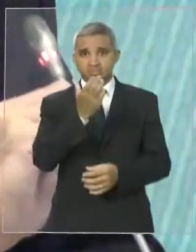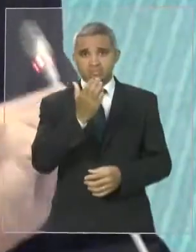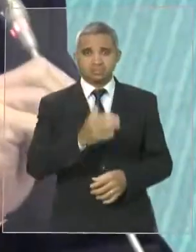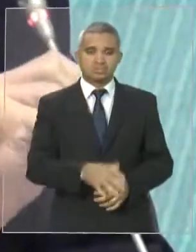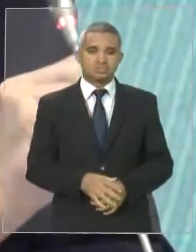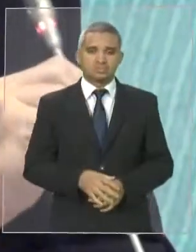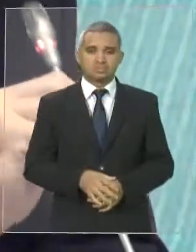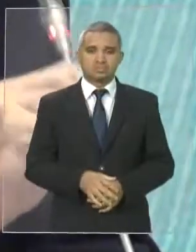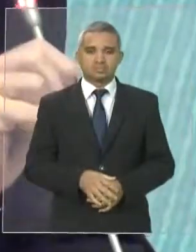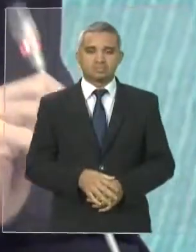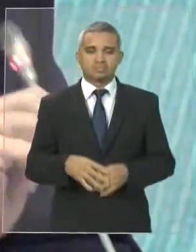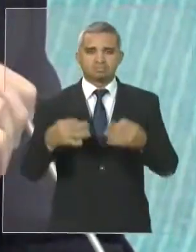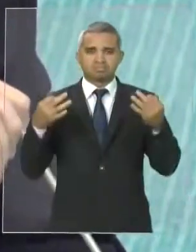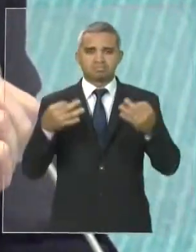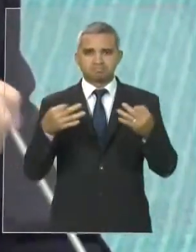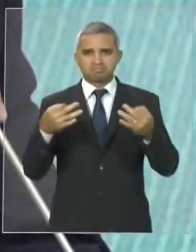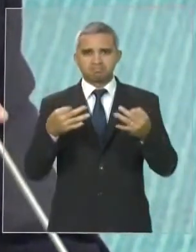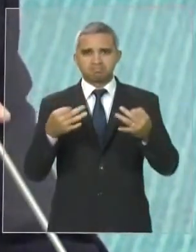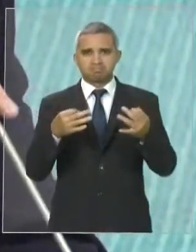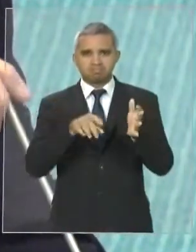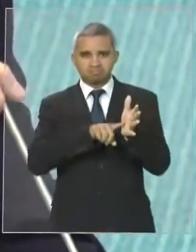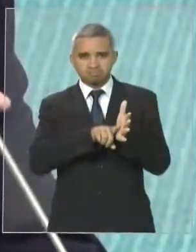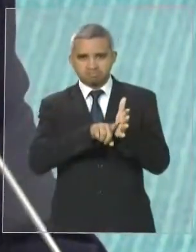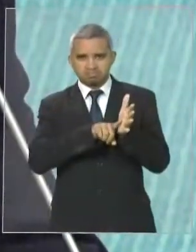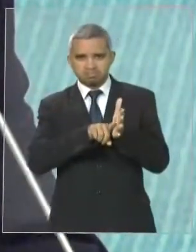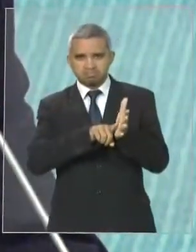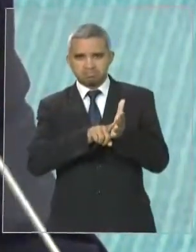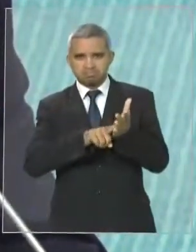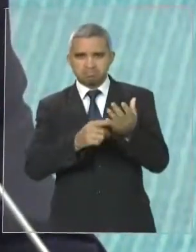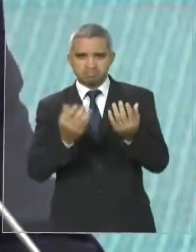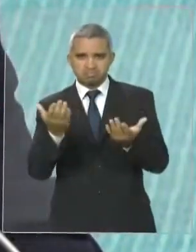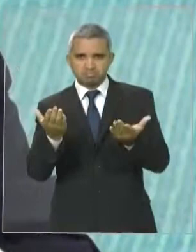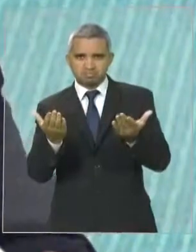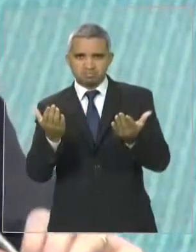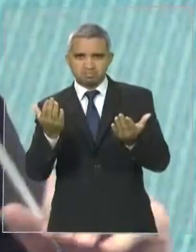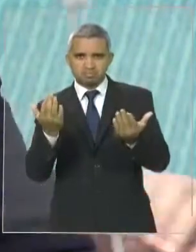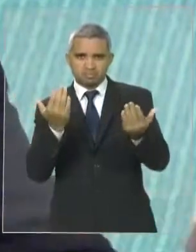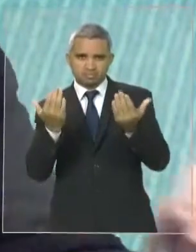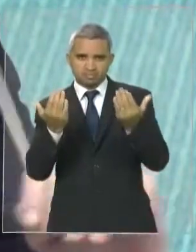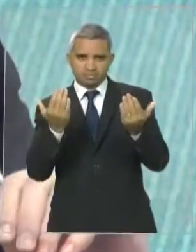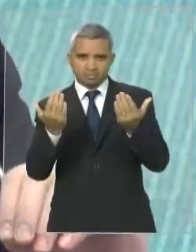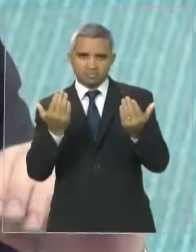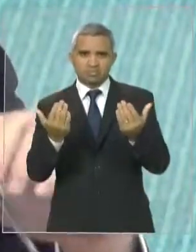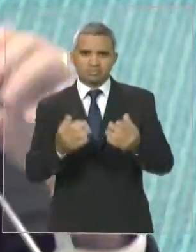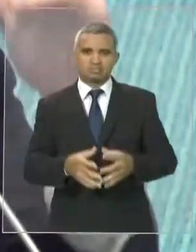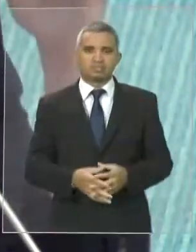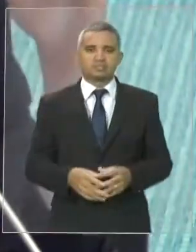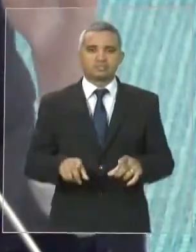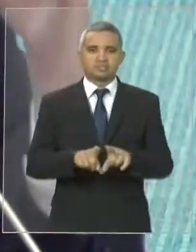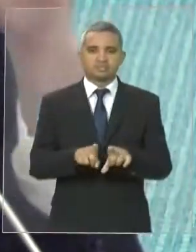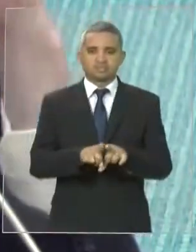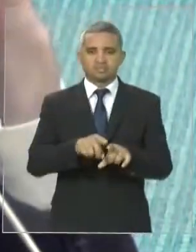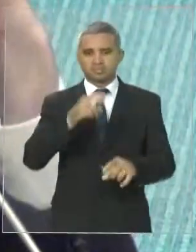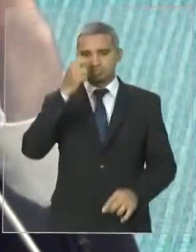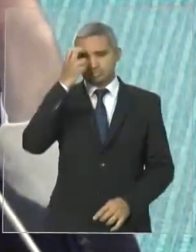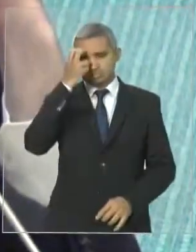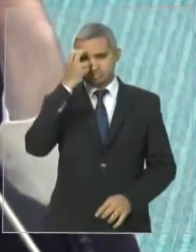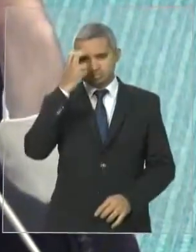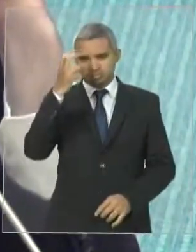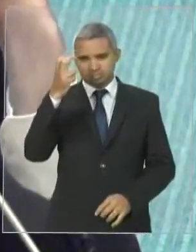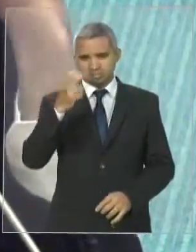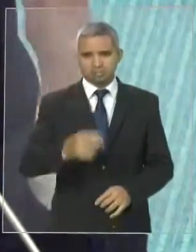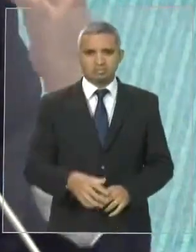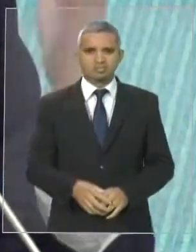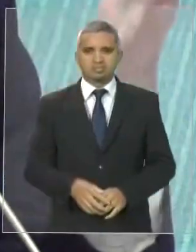perfeita análise, né? E, mais uma vez, muito inteligente nessa questão de